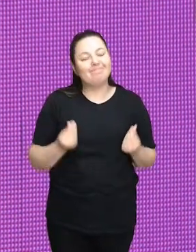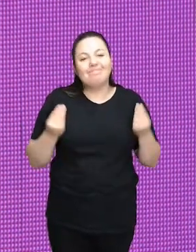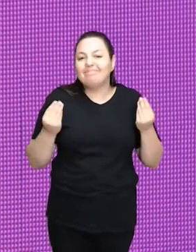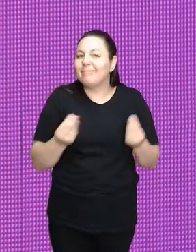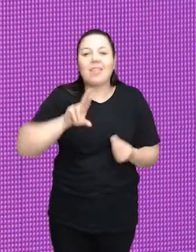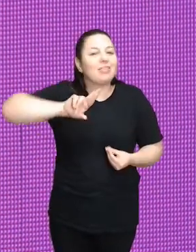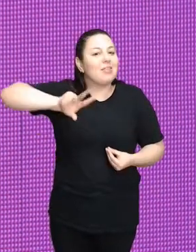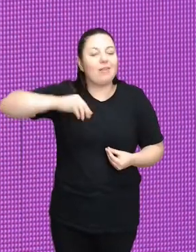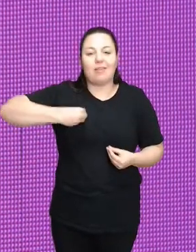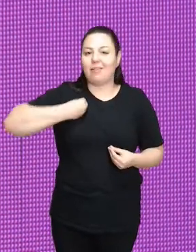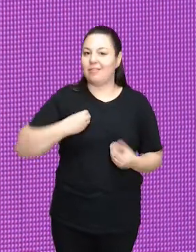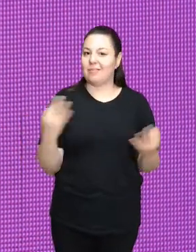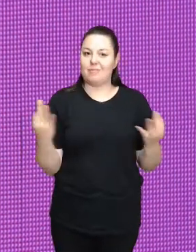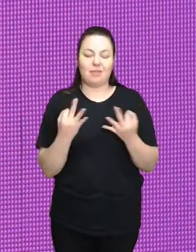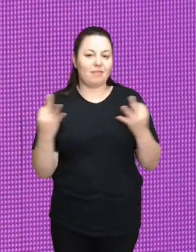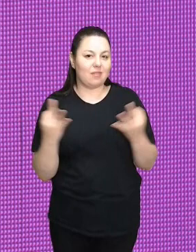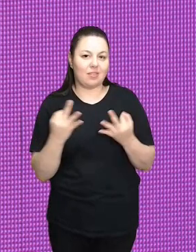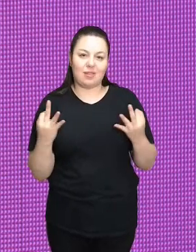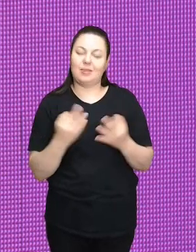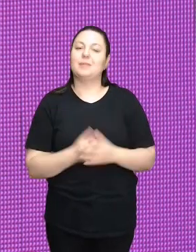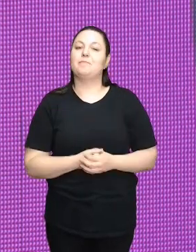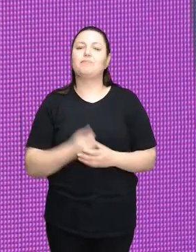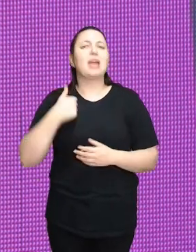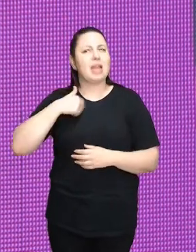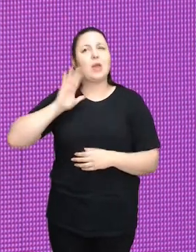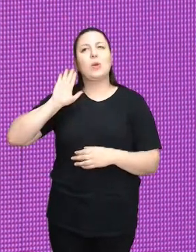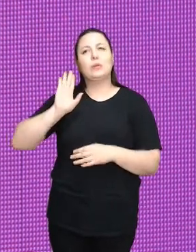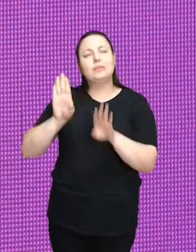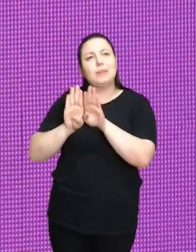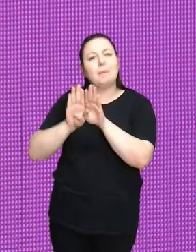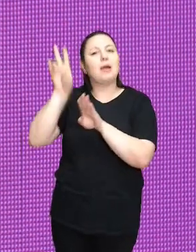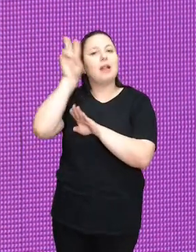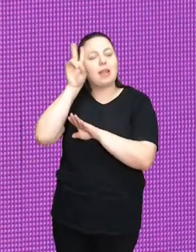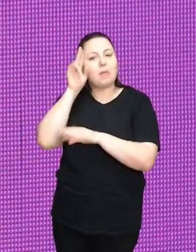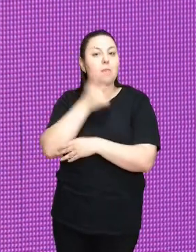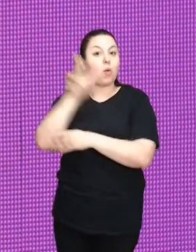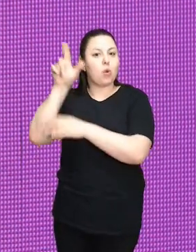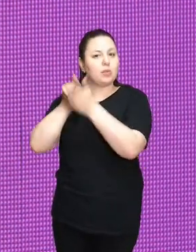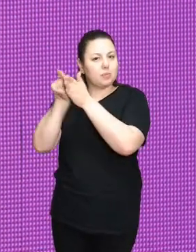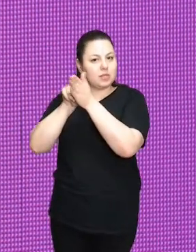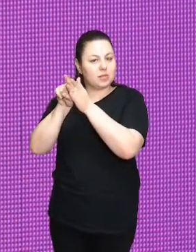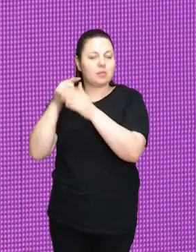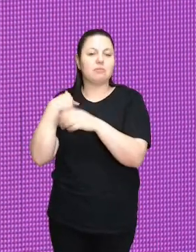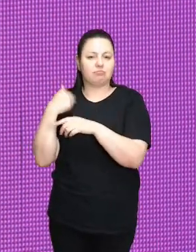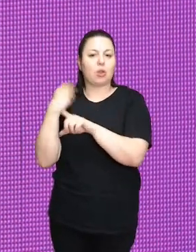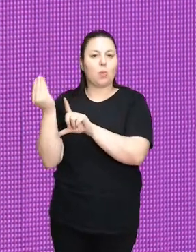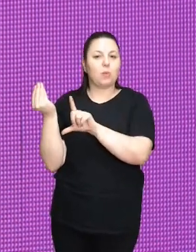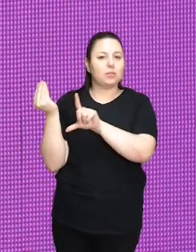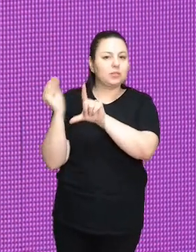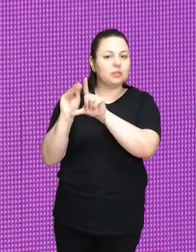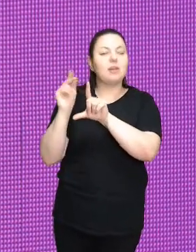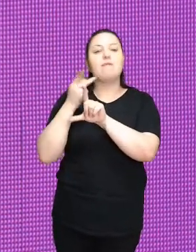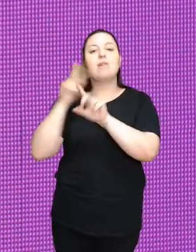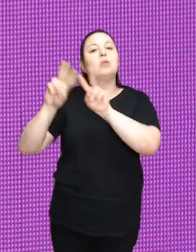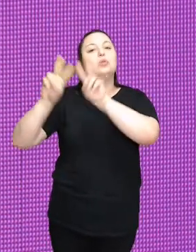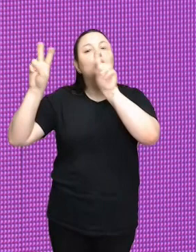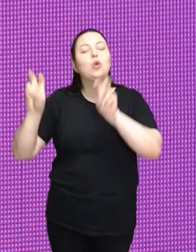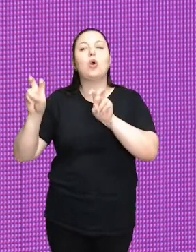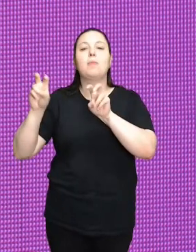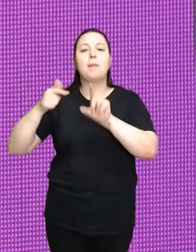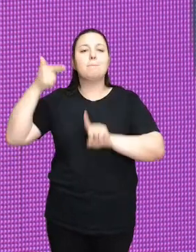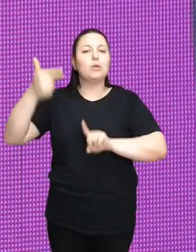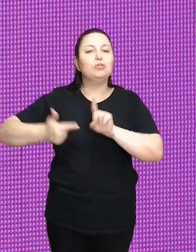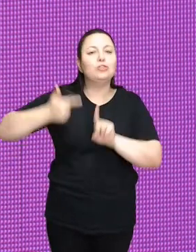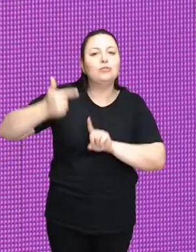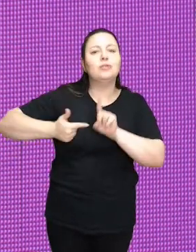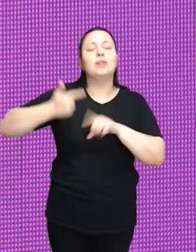perfeita, aquela pessoa. Eu compartilhei também uma outra pesquisa uma semana atrás falando da estética da produtividade. As pessoas que,